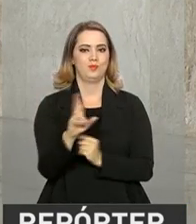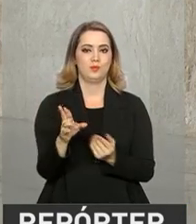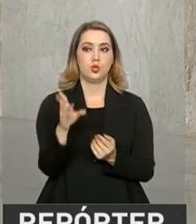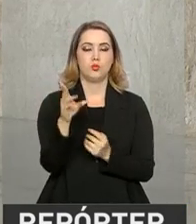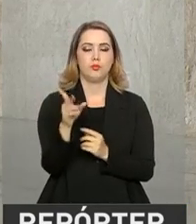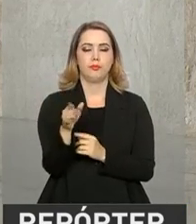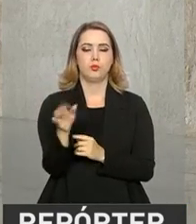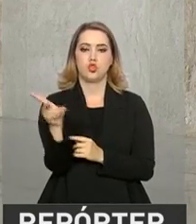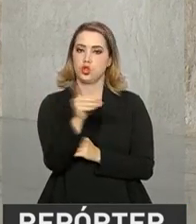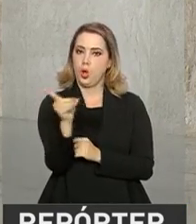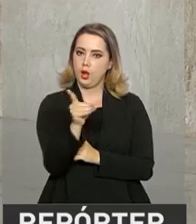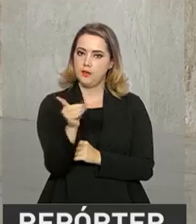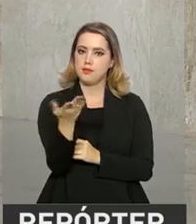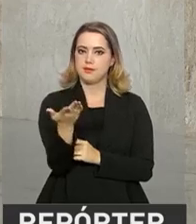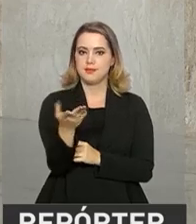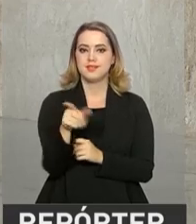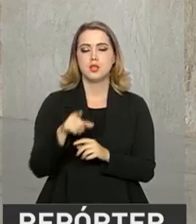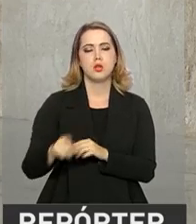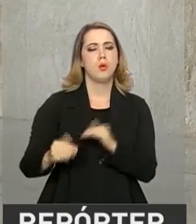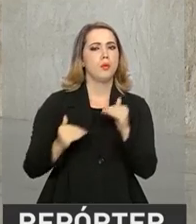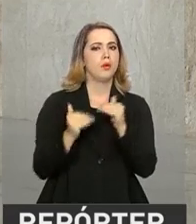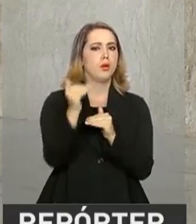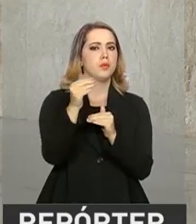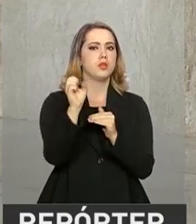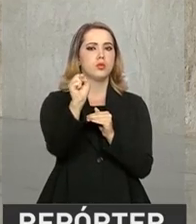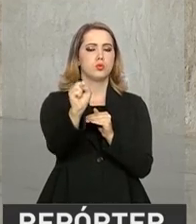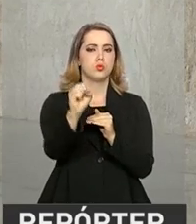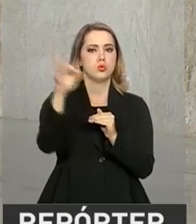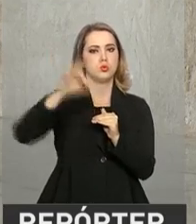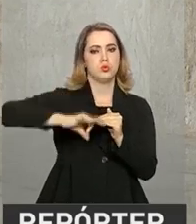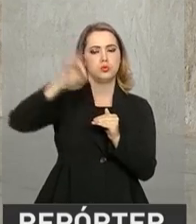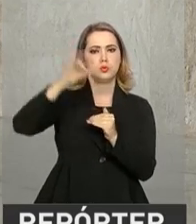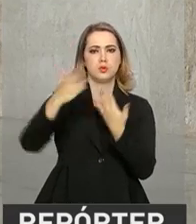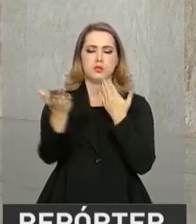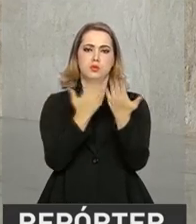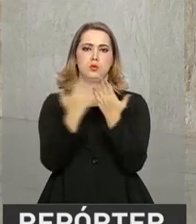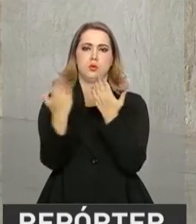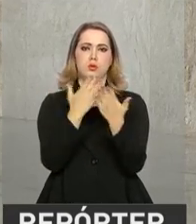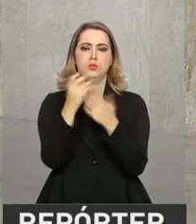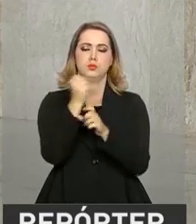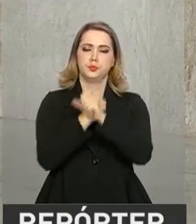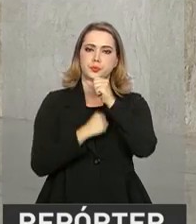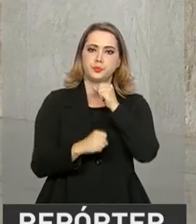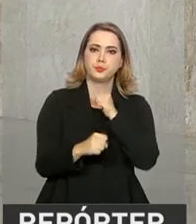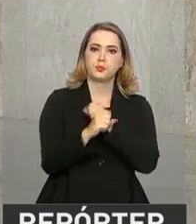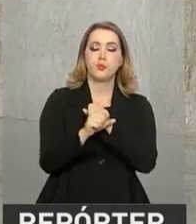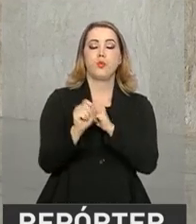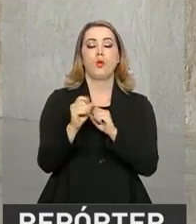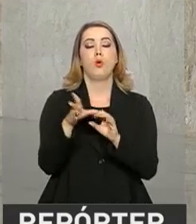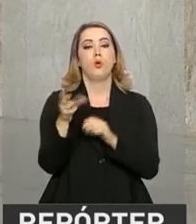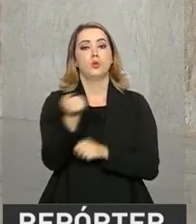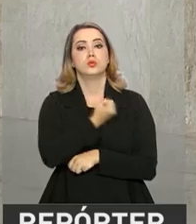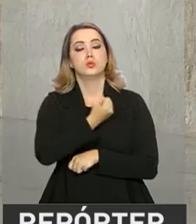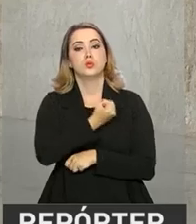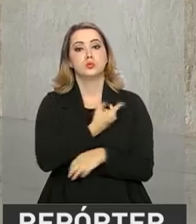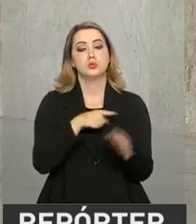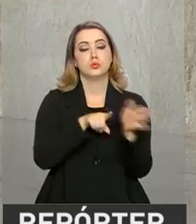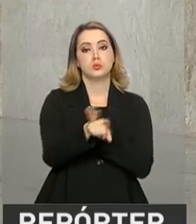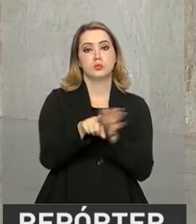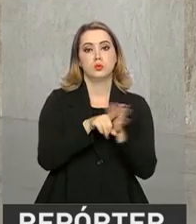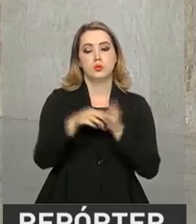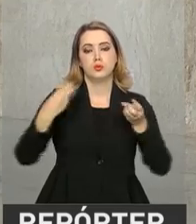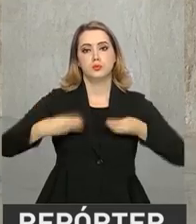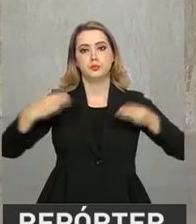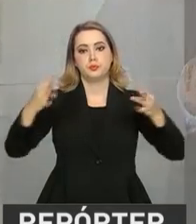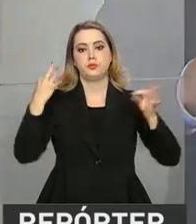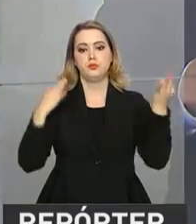de dólares. O aumento é de quase 8% em comparação com o mesmo período do ano passado. Os dados foram divulgados pelo Ministério do Turismo,